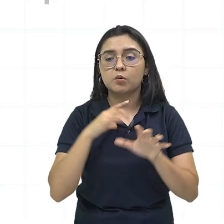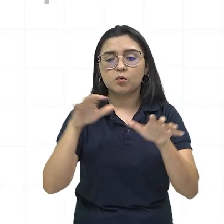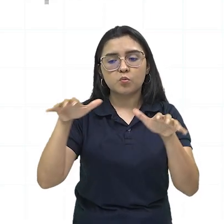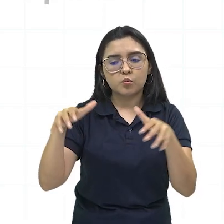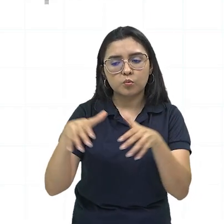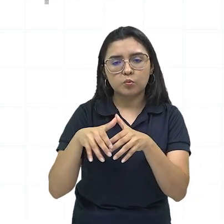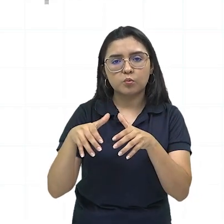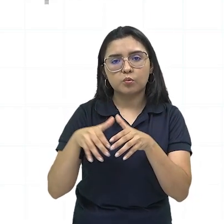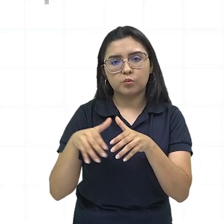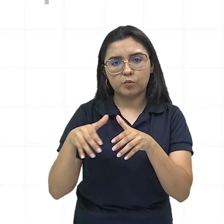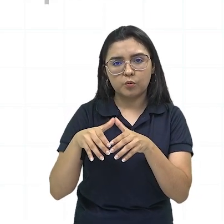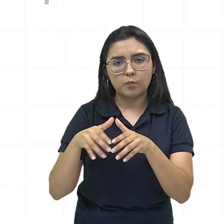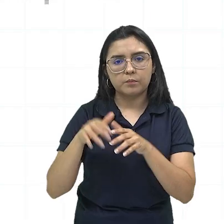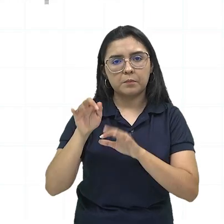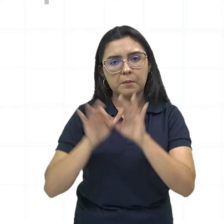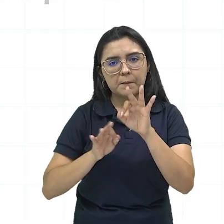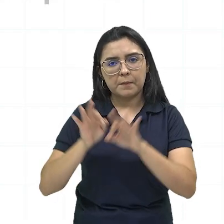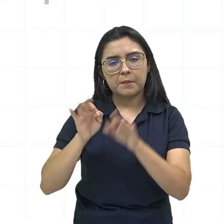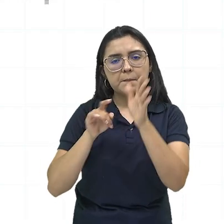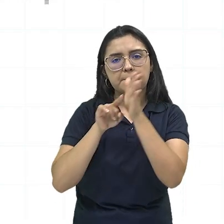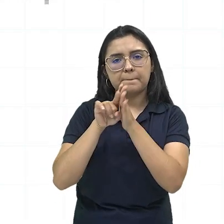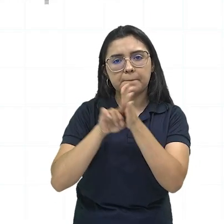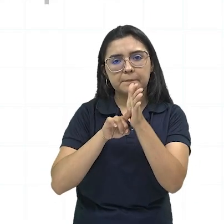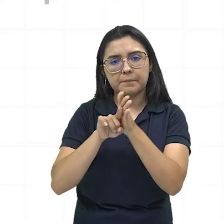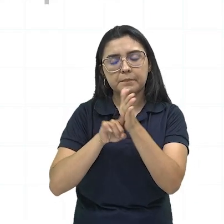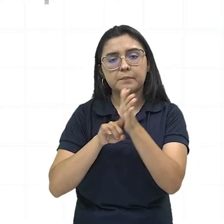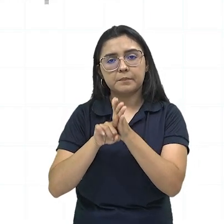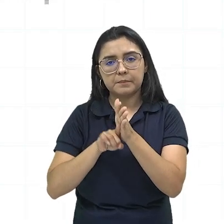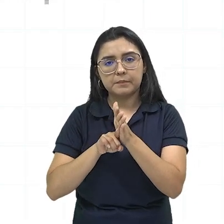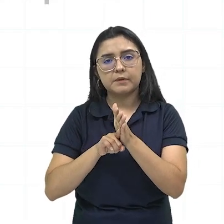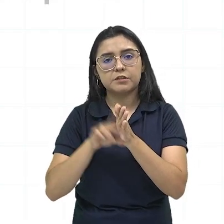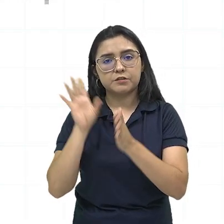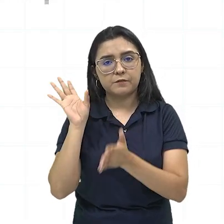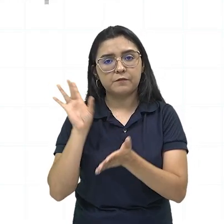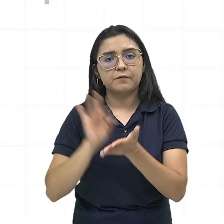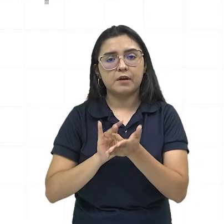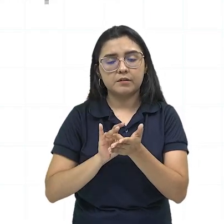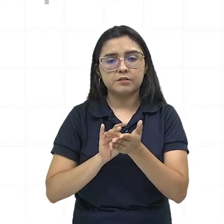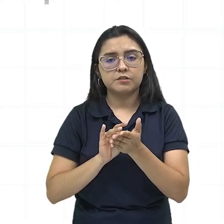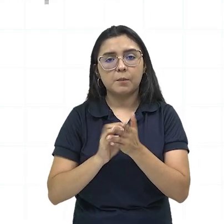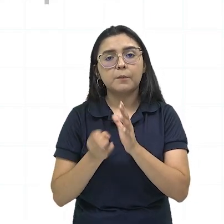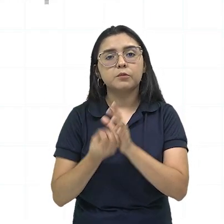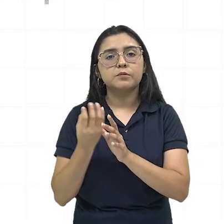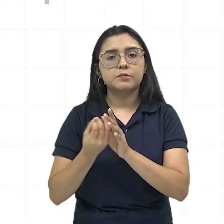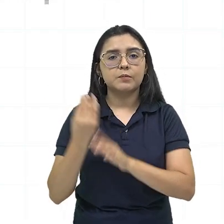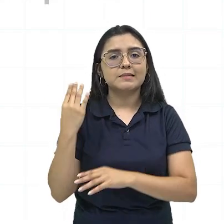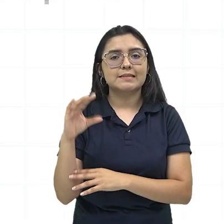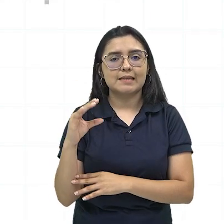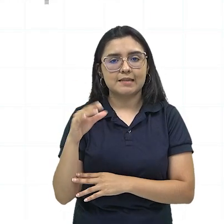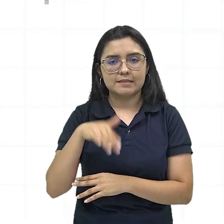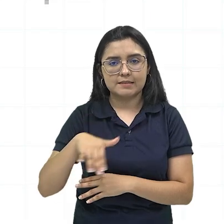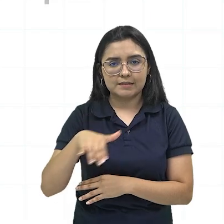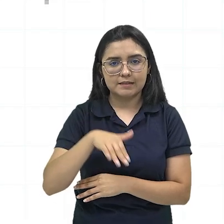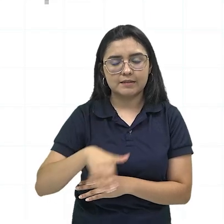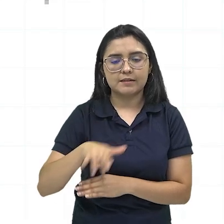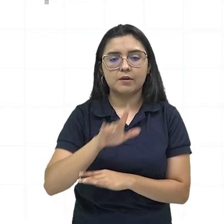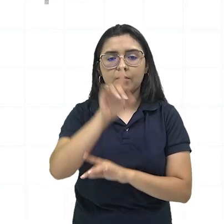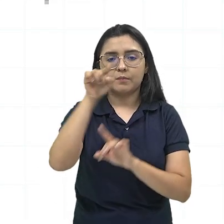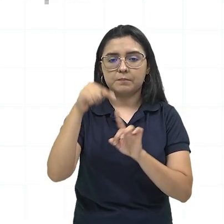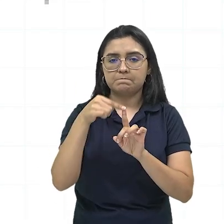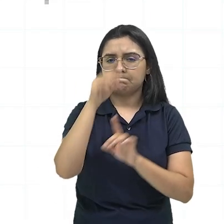equipe por trás, né? Para poder dizer assim que está produzindo realmente ciência, tá? Olha só, seu